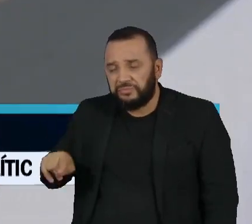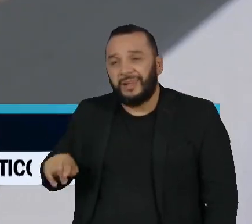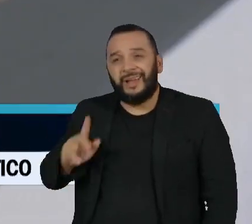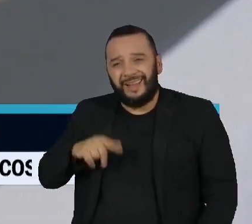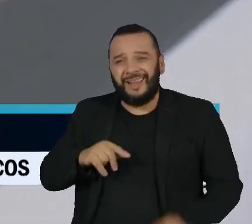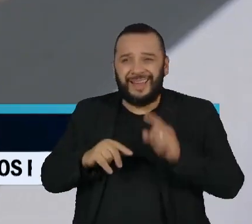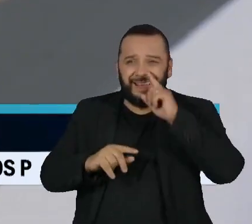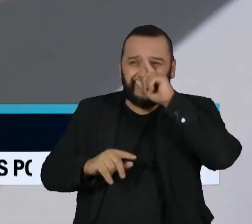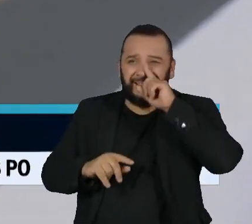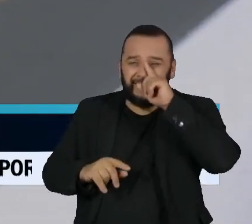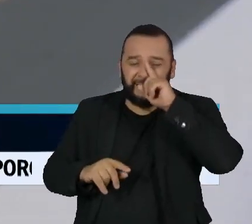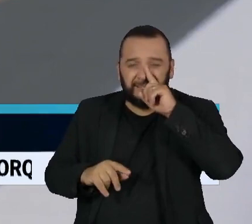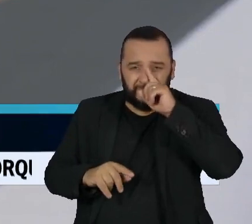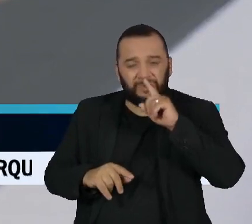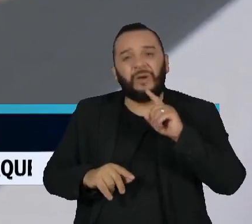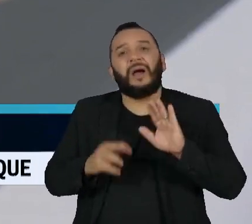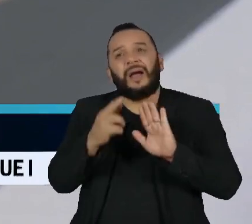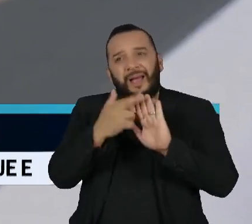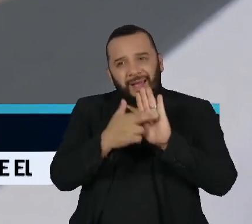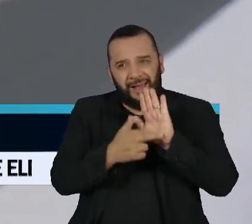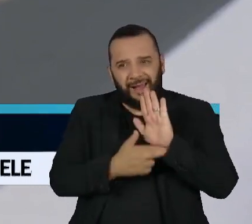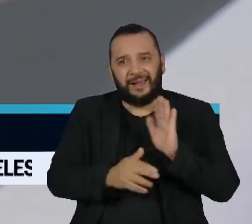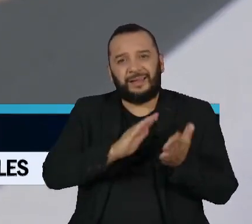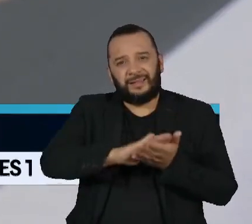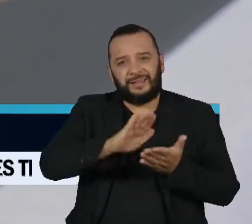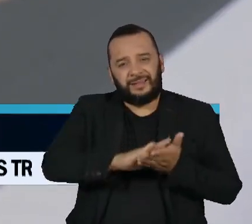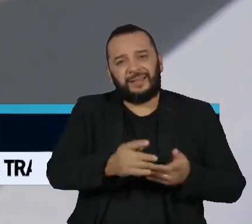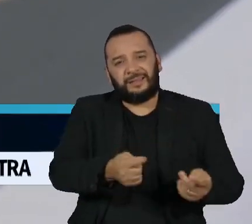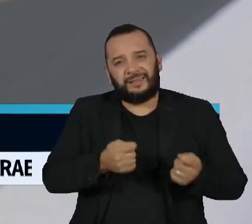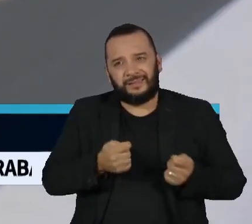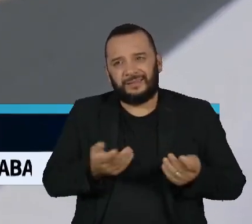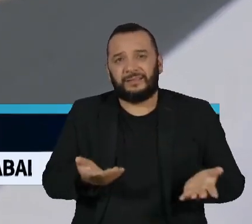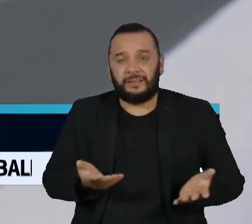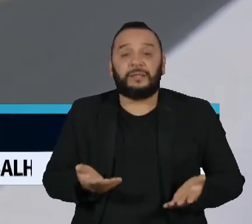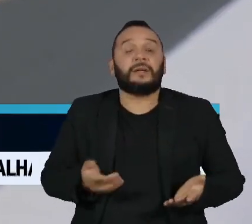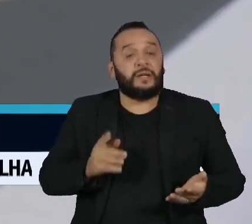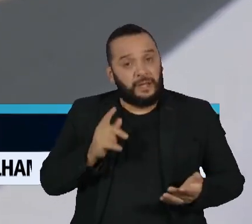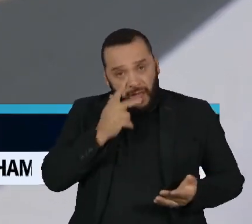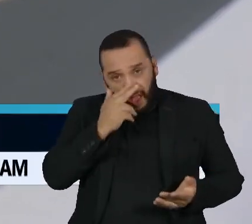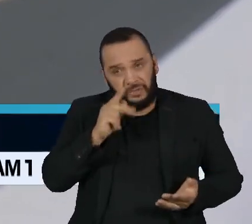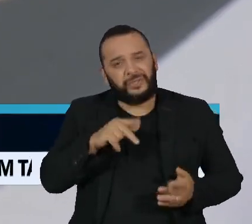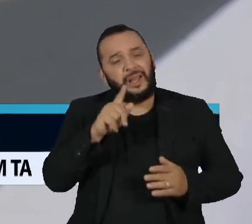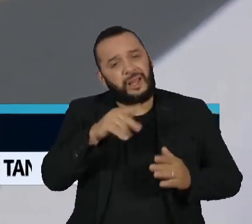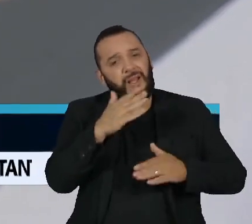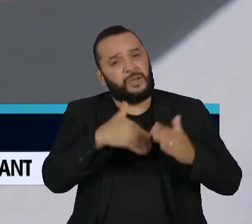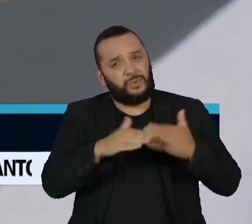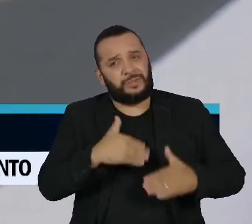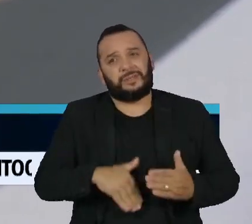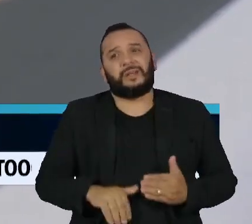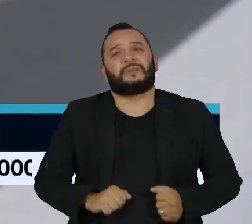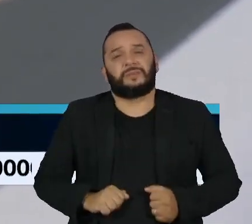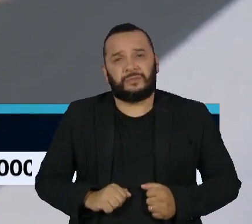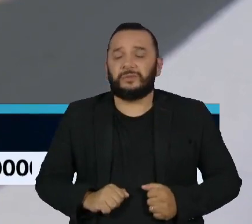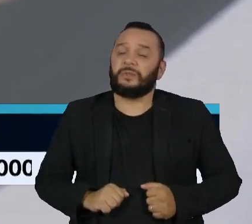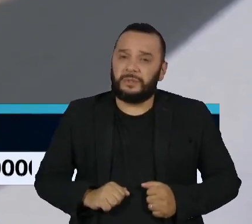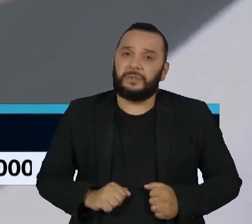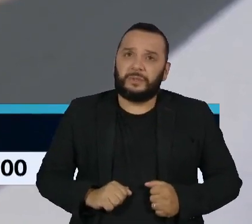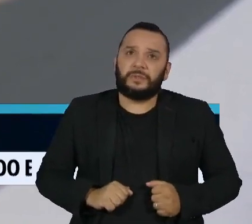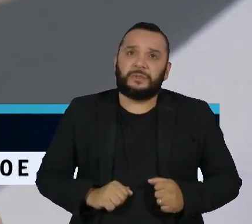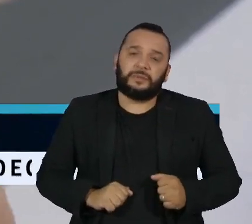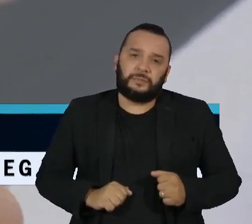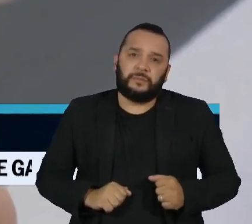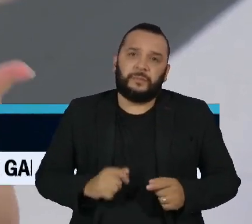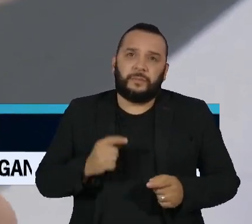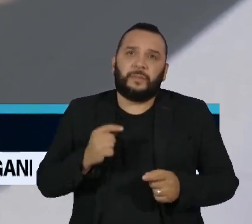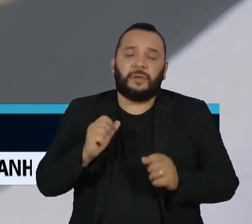risco e acredito, a gente está falando bastante de retrocessos aqui hoje, acho que também é um retrocesso ao que a gente espera que aconteça com